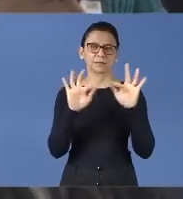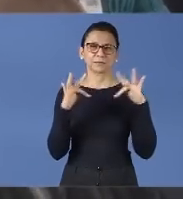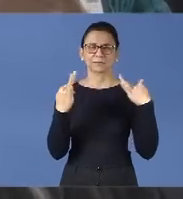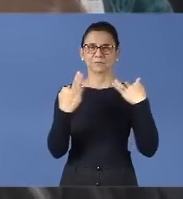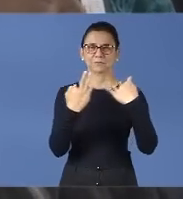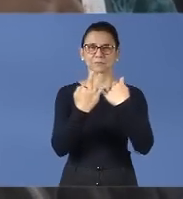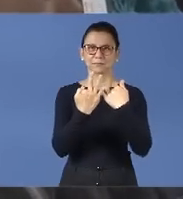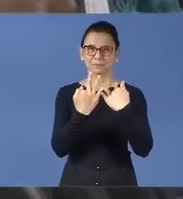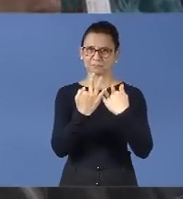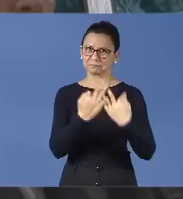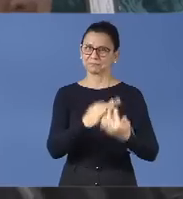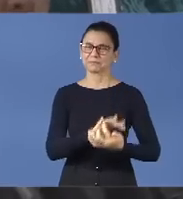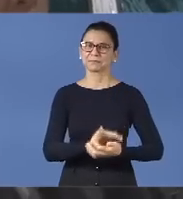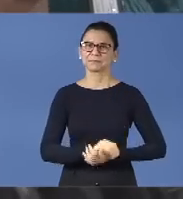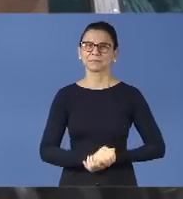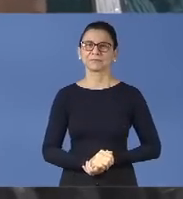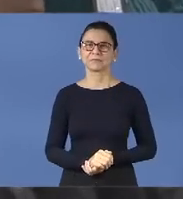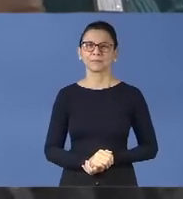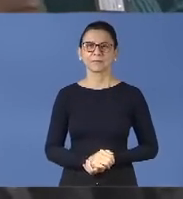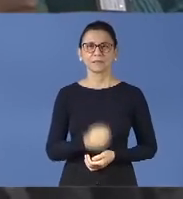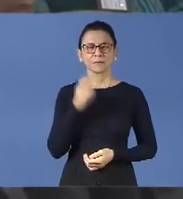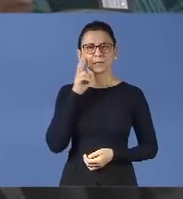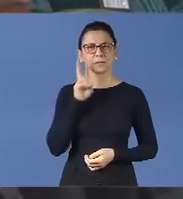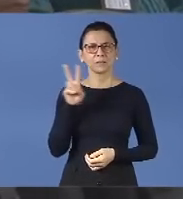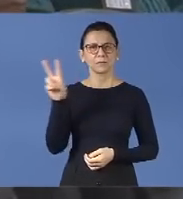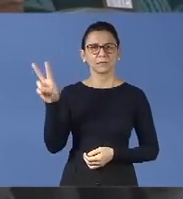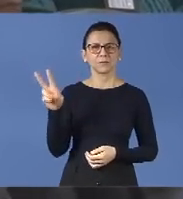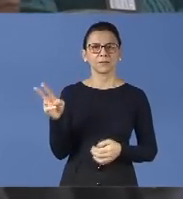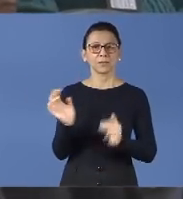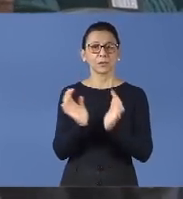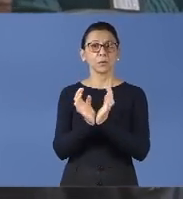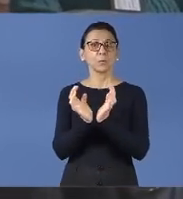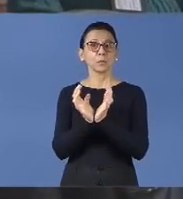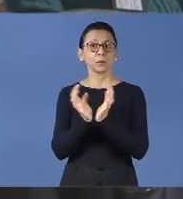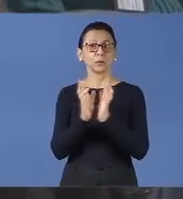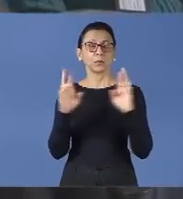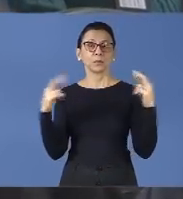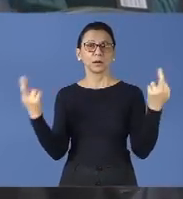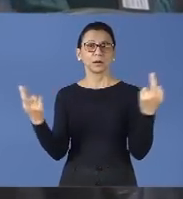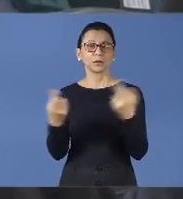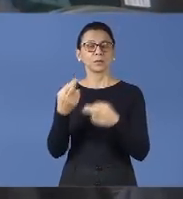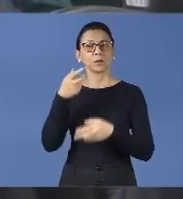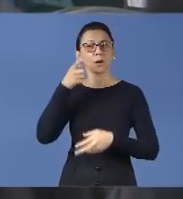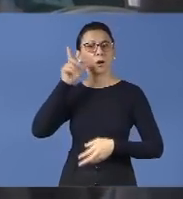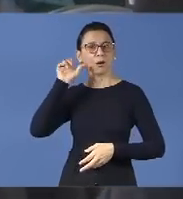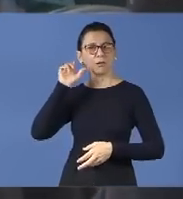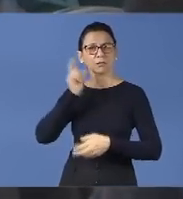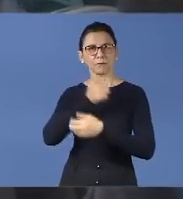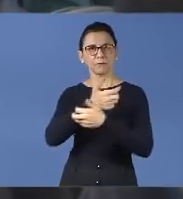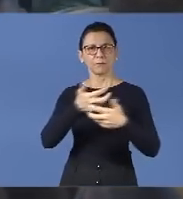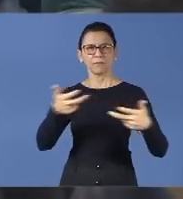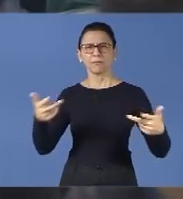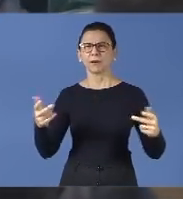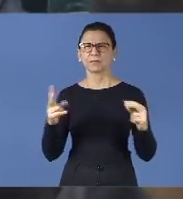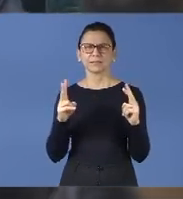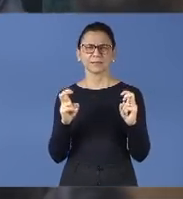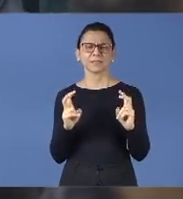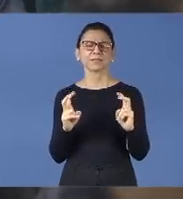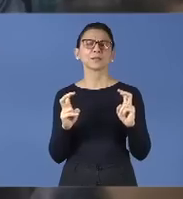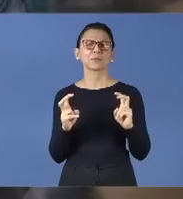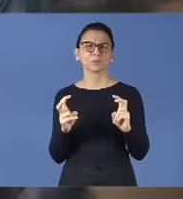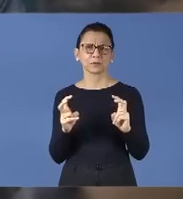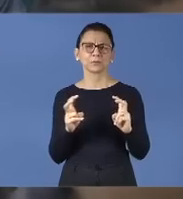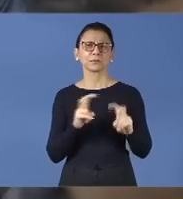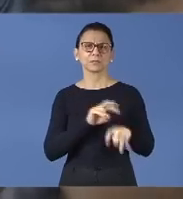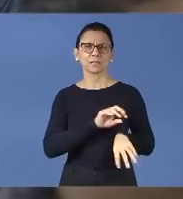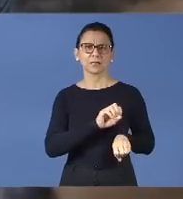Família. Os irmãos podem ver nas imagens o grupo que esteve aqui reunido, onde vários assuntos foram aqui